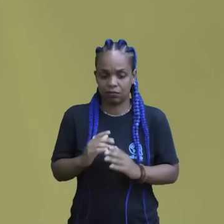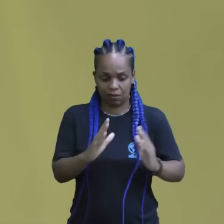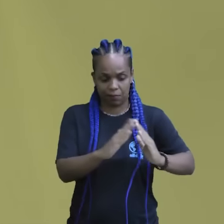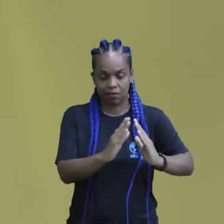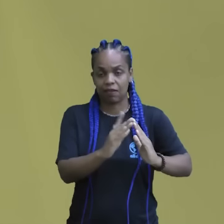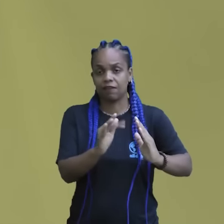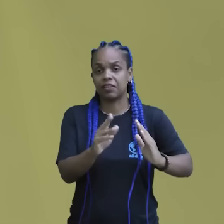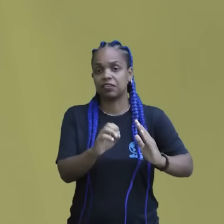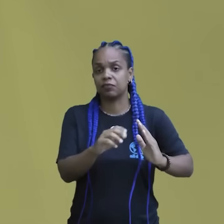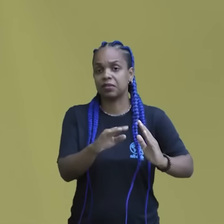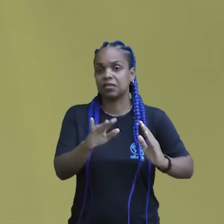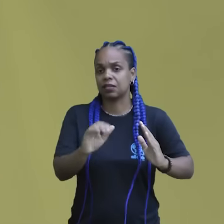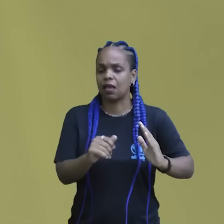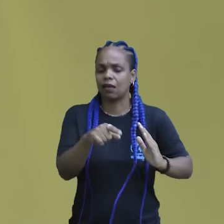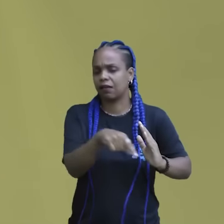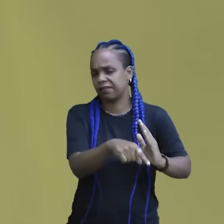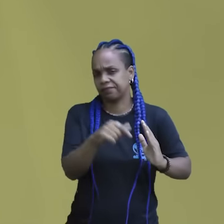É uma lavadeira,